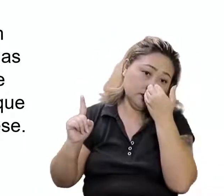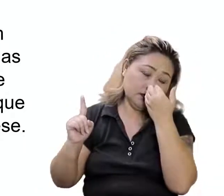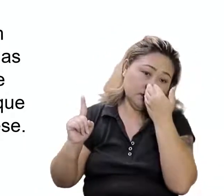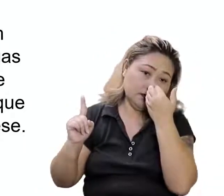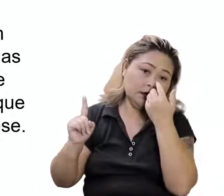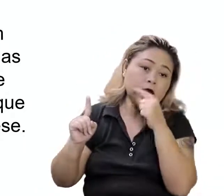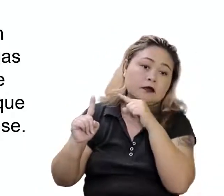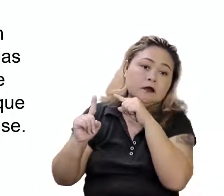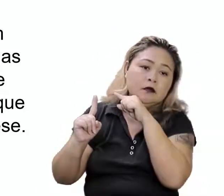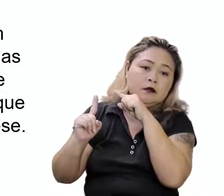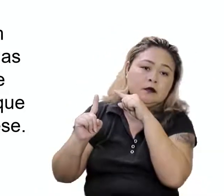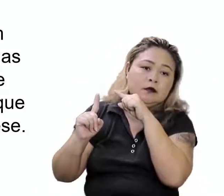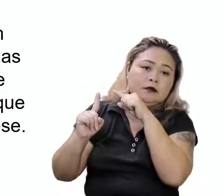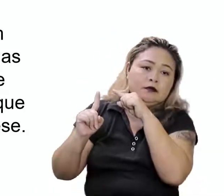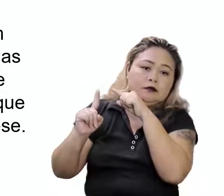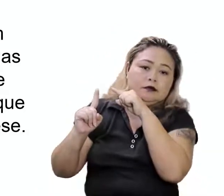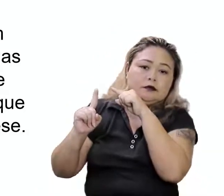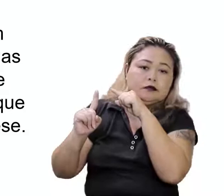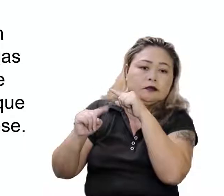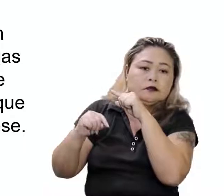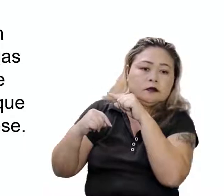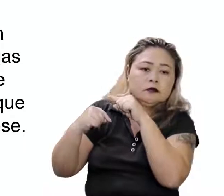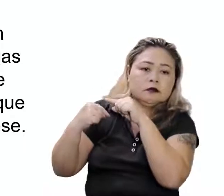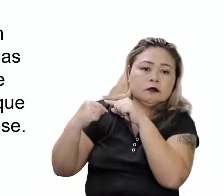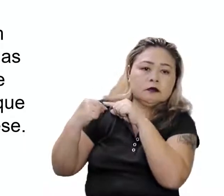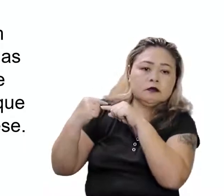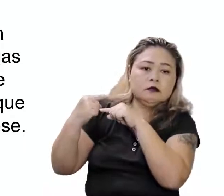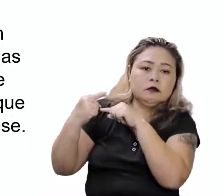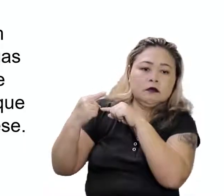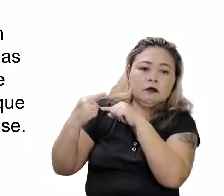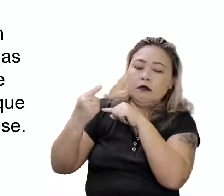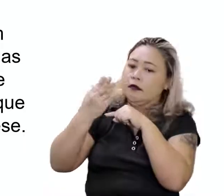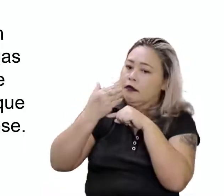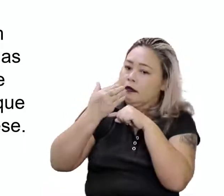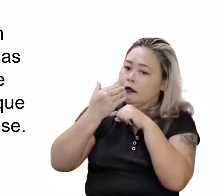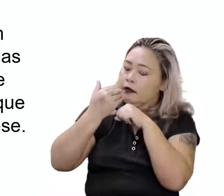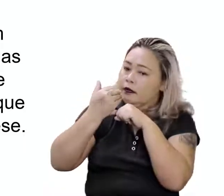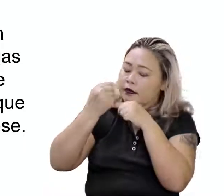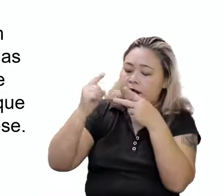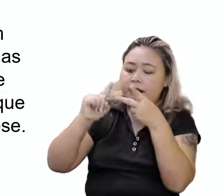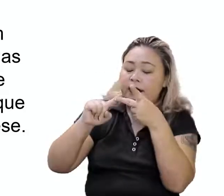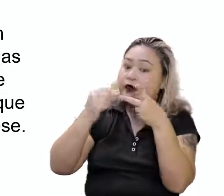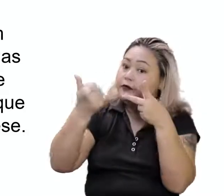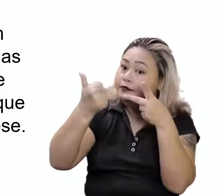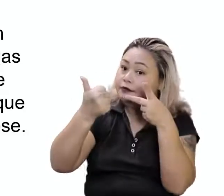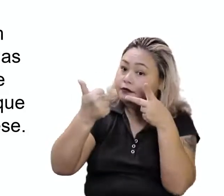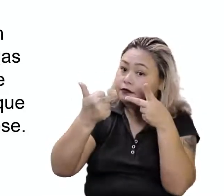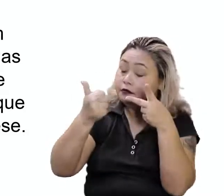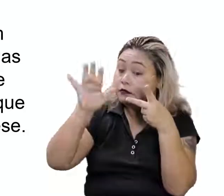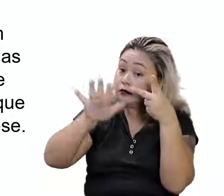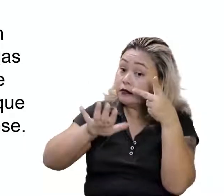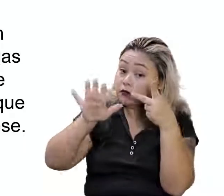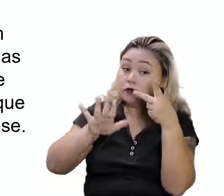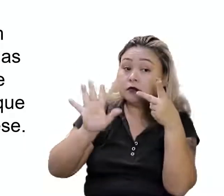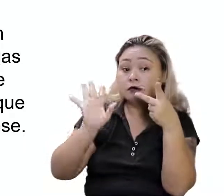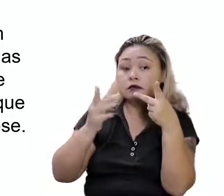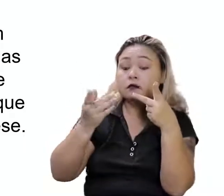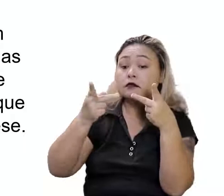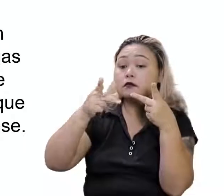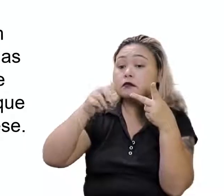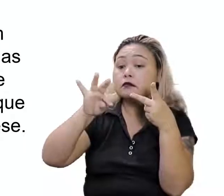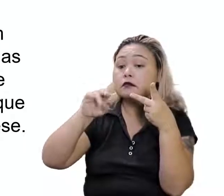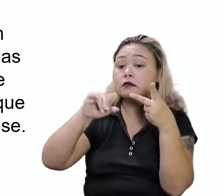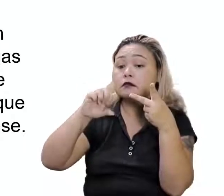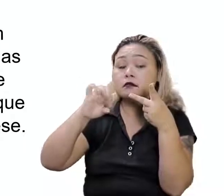certinho? Desses produtores, você vai ter eles servindo de alimento para os consumidores primários, alguns protistas, tá